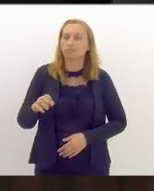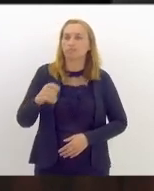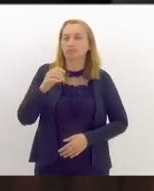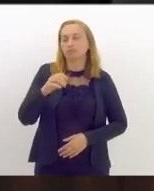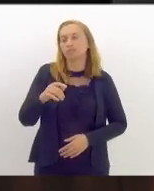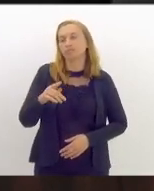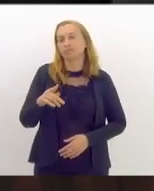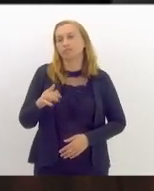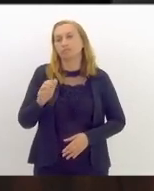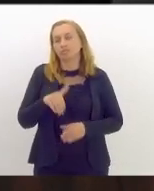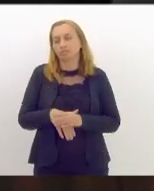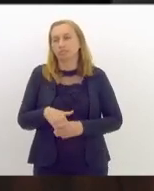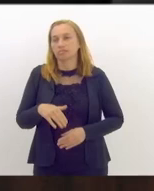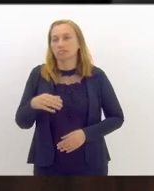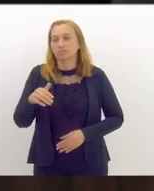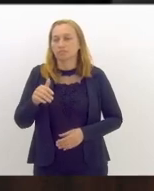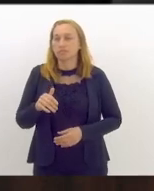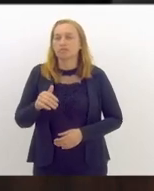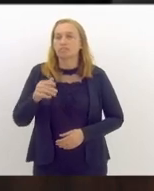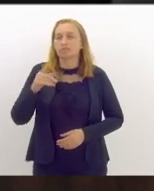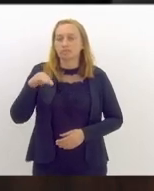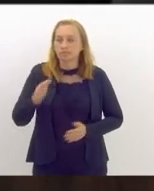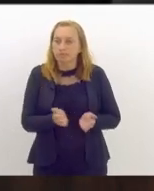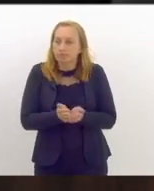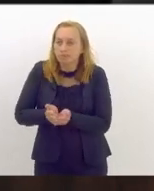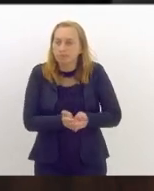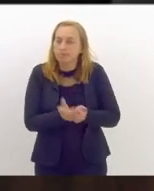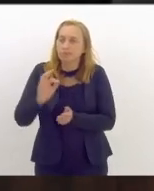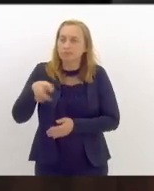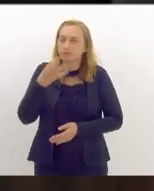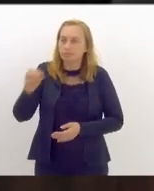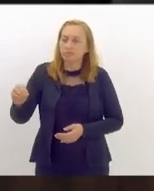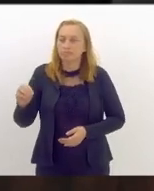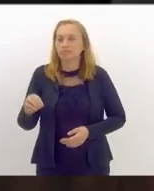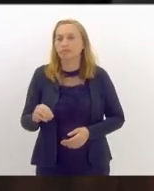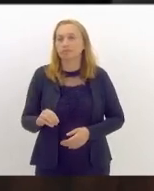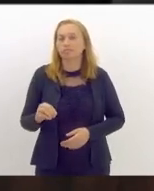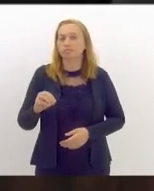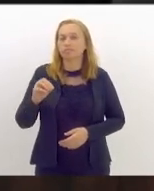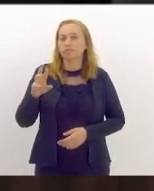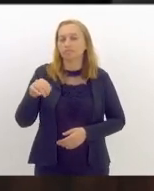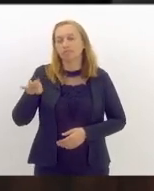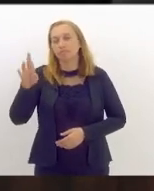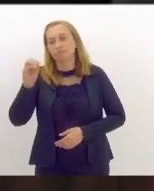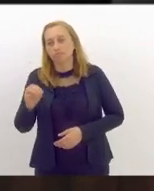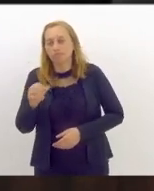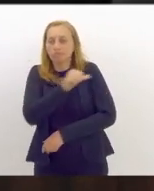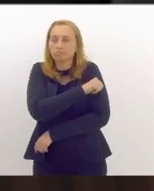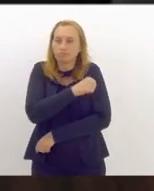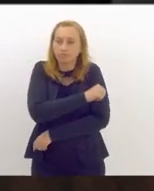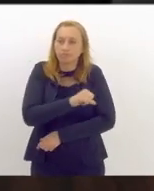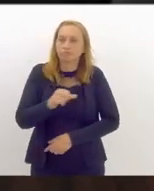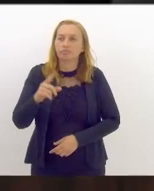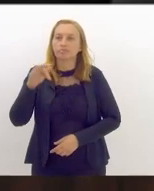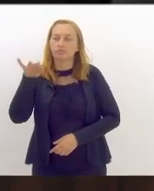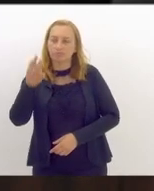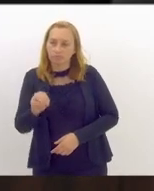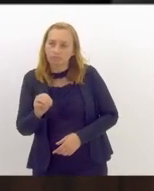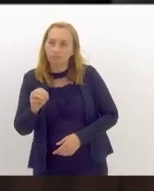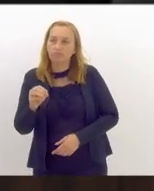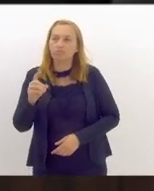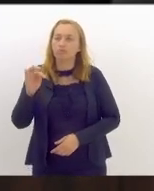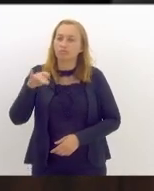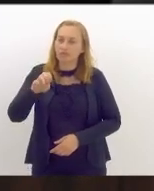presente já votou Deputado Bebeto Deputado brasão Deputado Bruno dalvares deputada enfermeira Rejane Deputado Fábio Silva